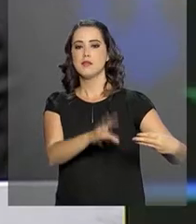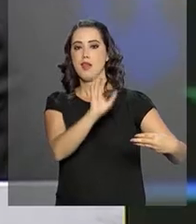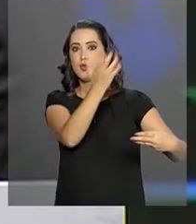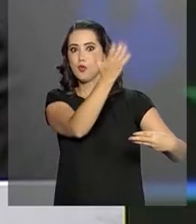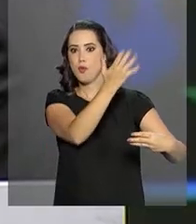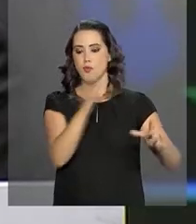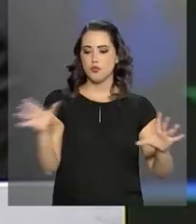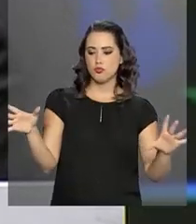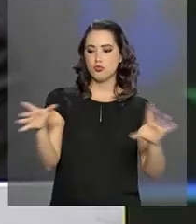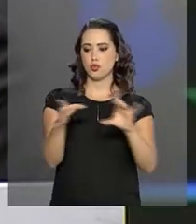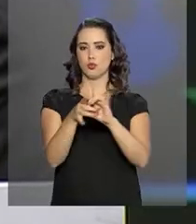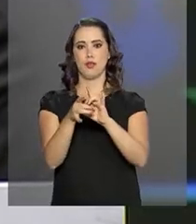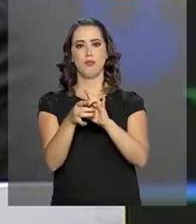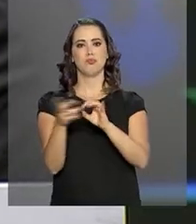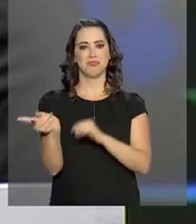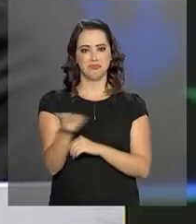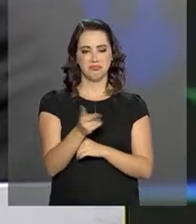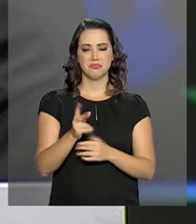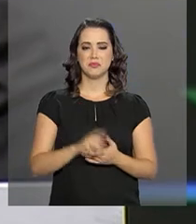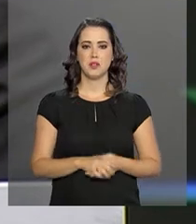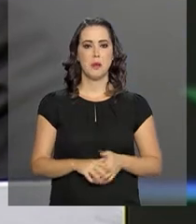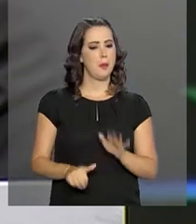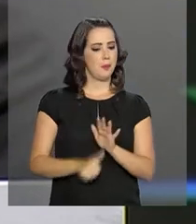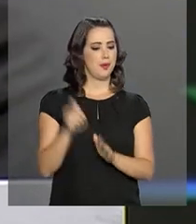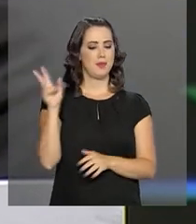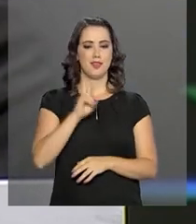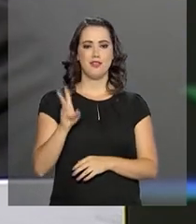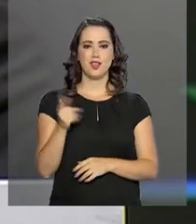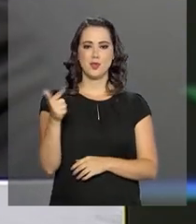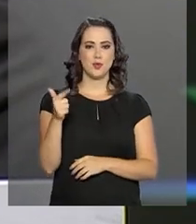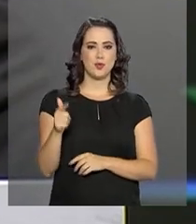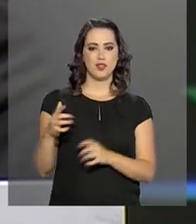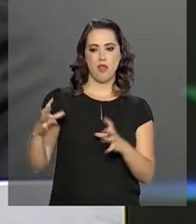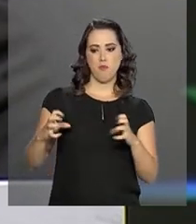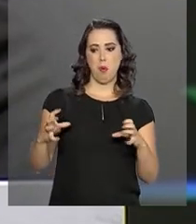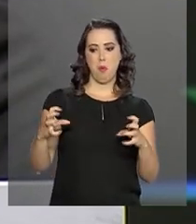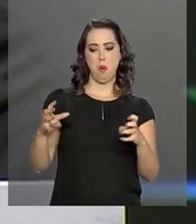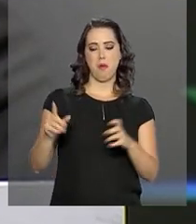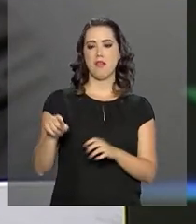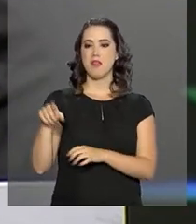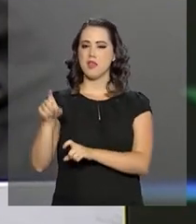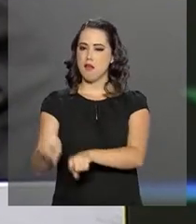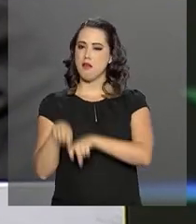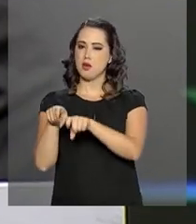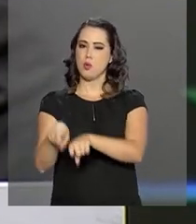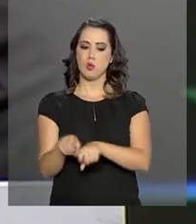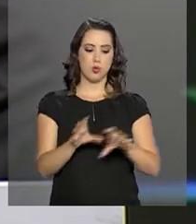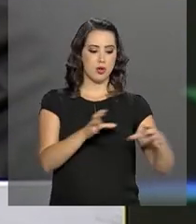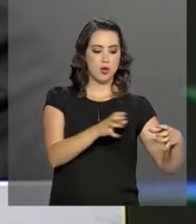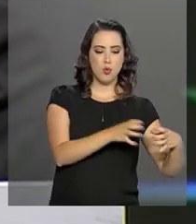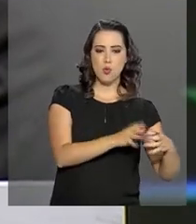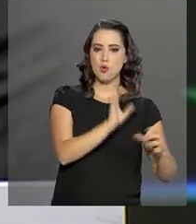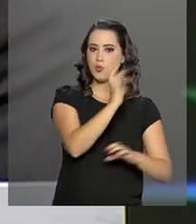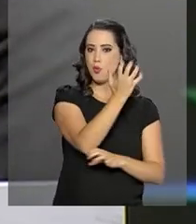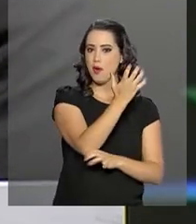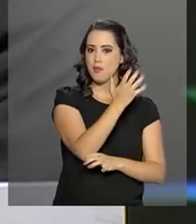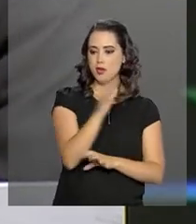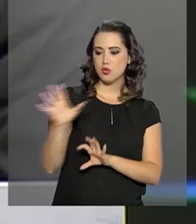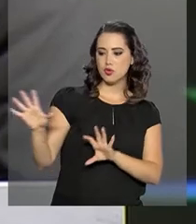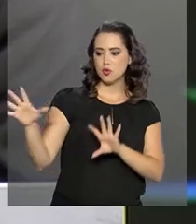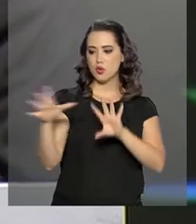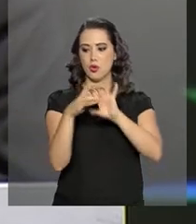Pela primeira vez, creio eu, não houve brigas entre a agricultura e o meio ambiente, não é? Houve uma conjugação